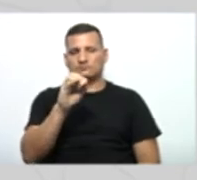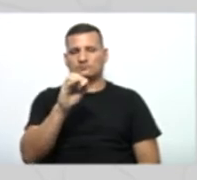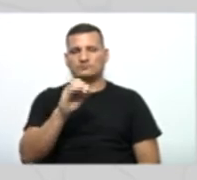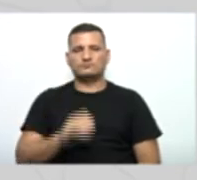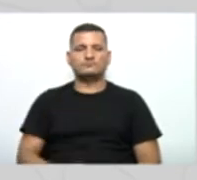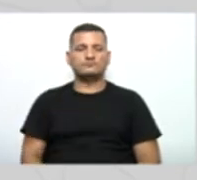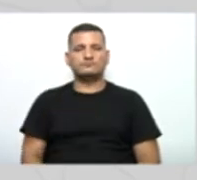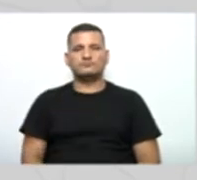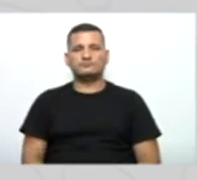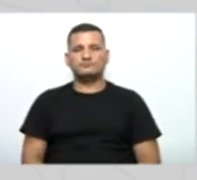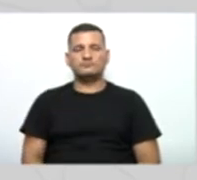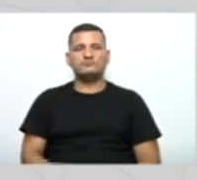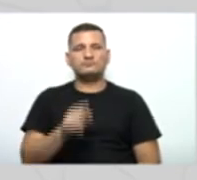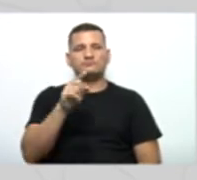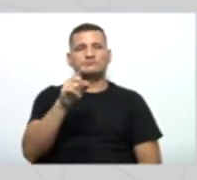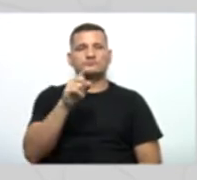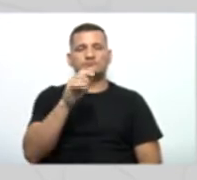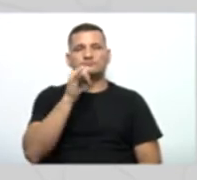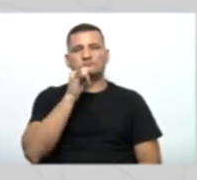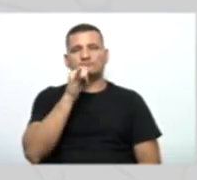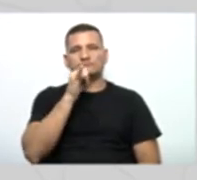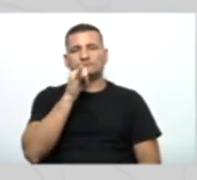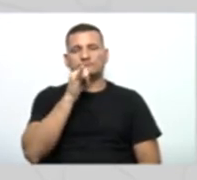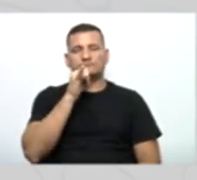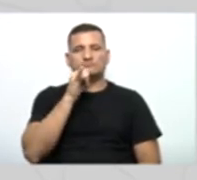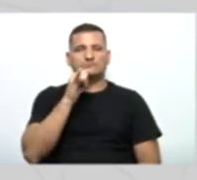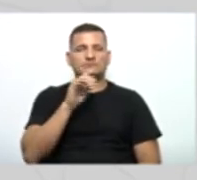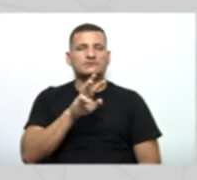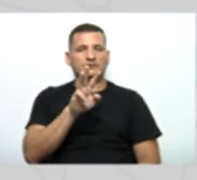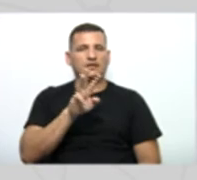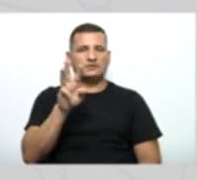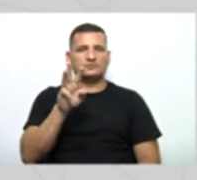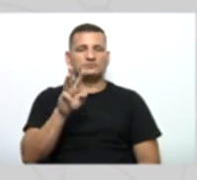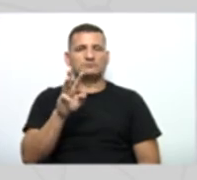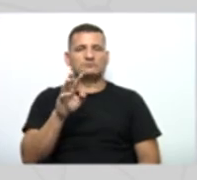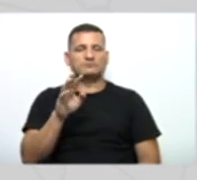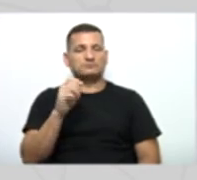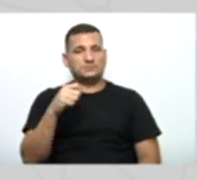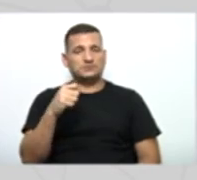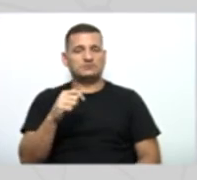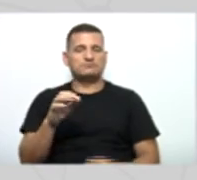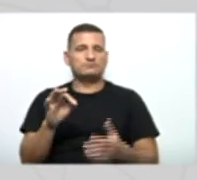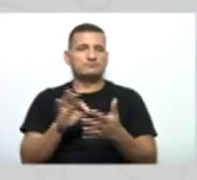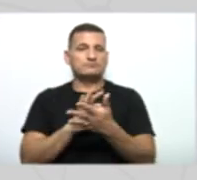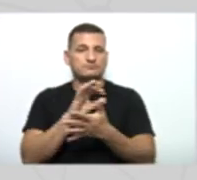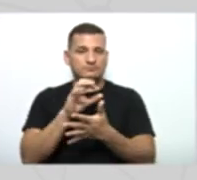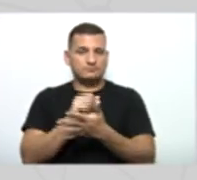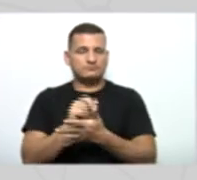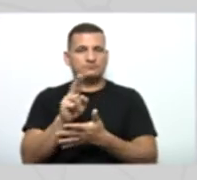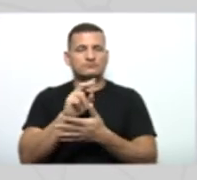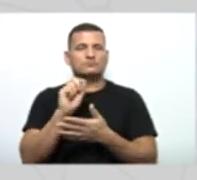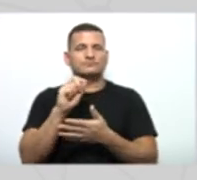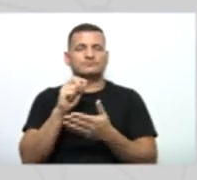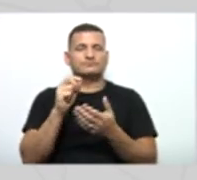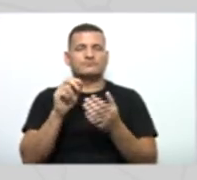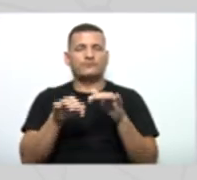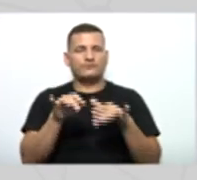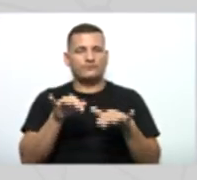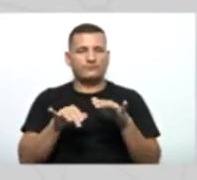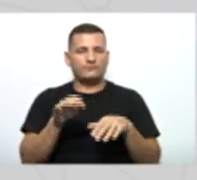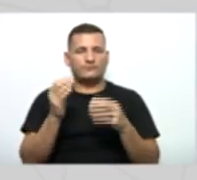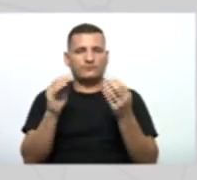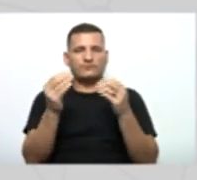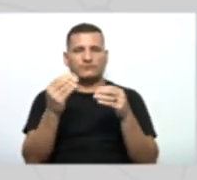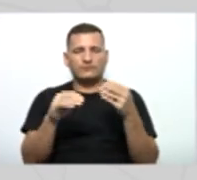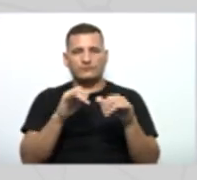você vai criar um cadastro num site? Você precisa criar o seu cadastro de usuário. Então você digita várias informações